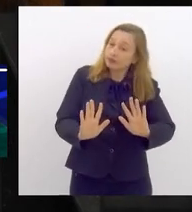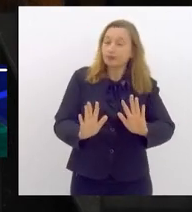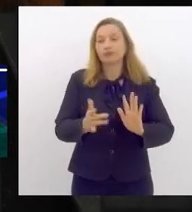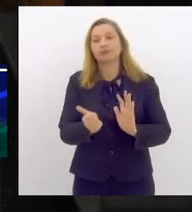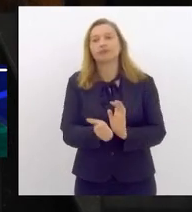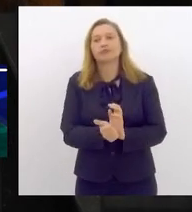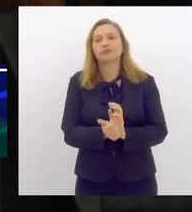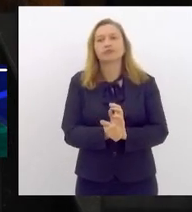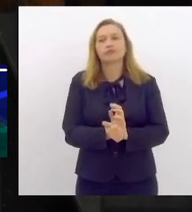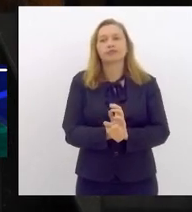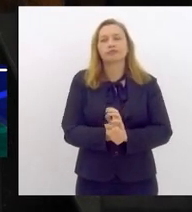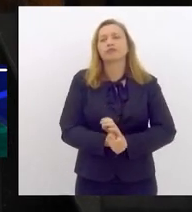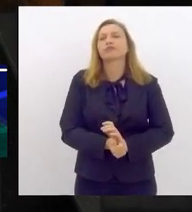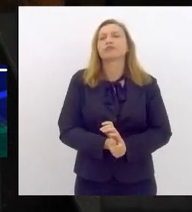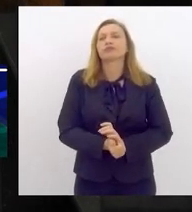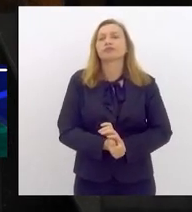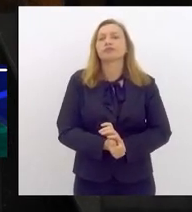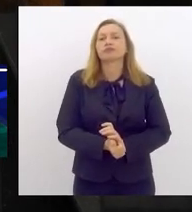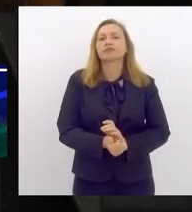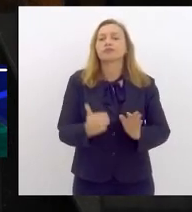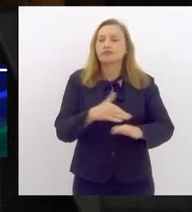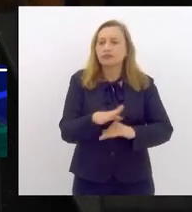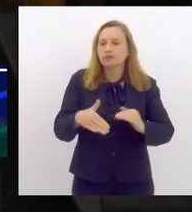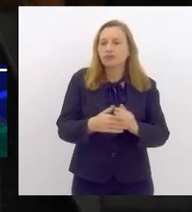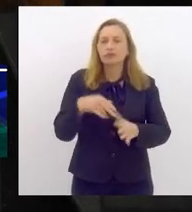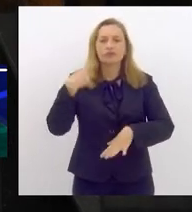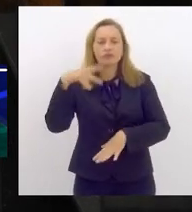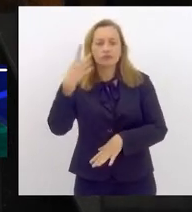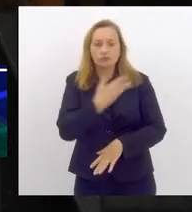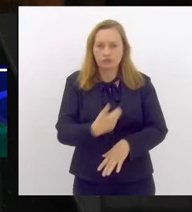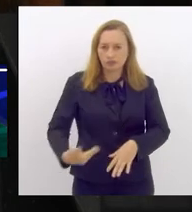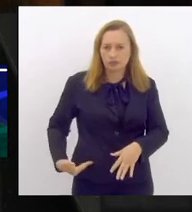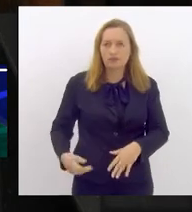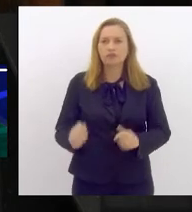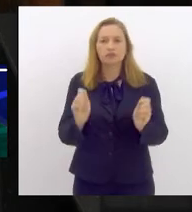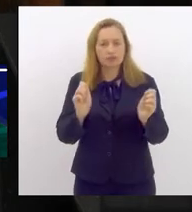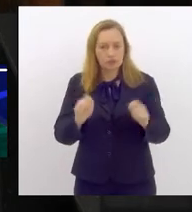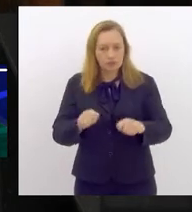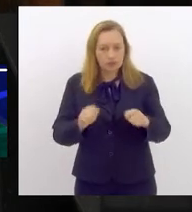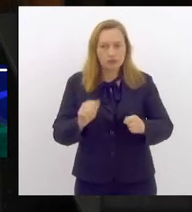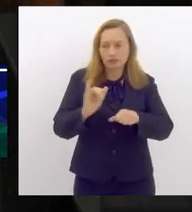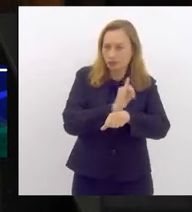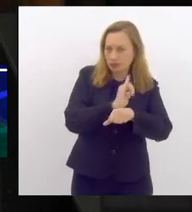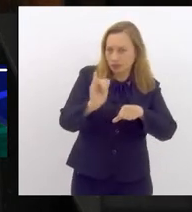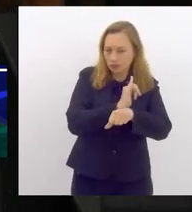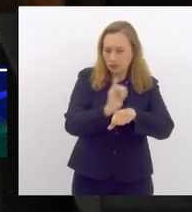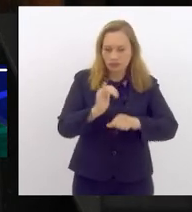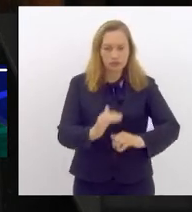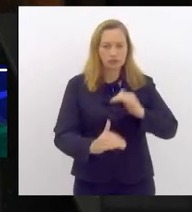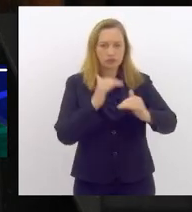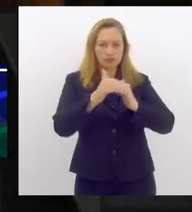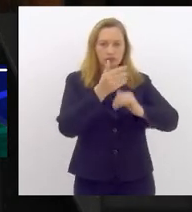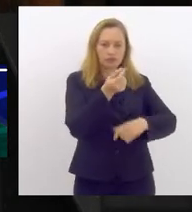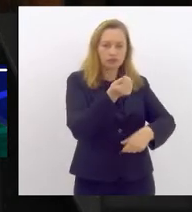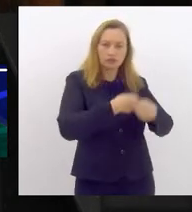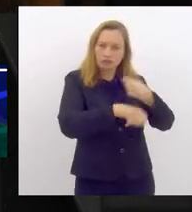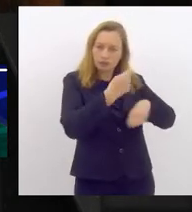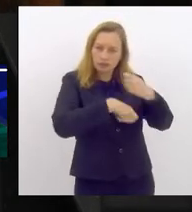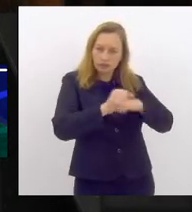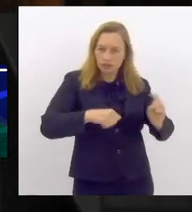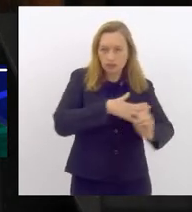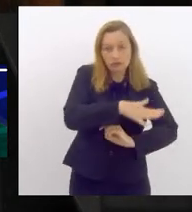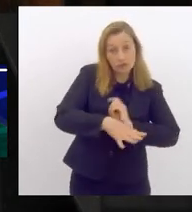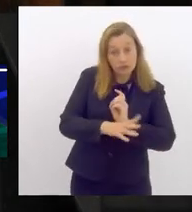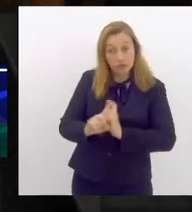respaldar e simular todas as políticas públicas possíveis estratégias de desenvolvimento econômico-social